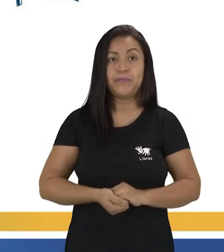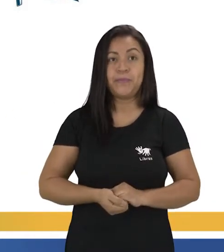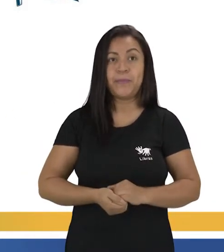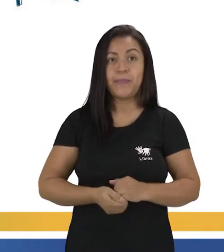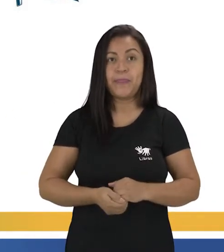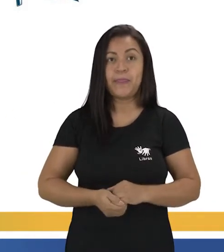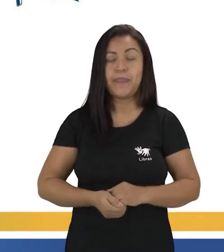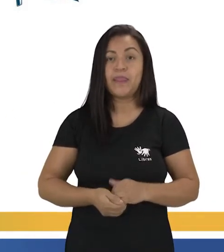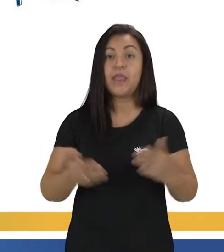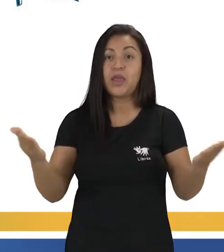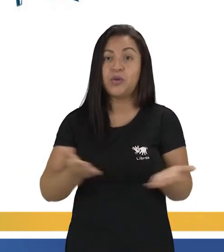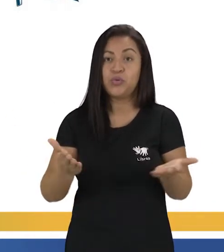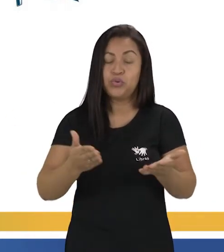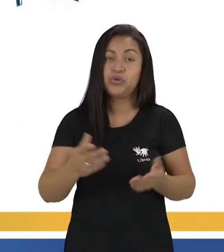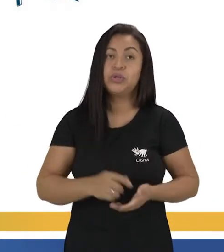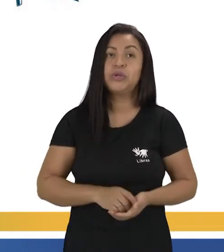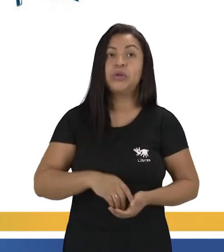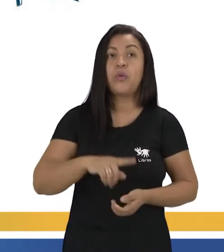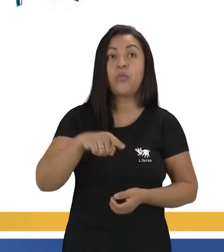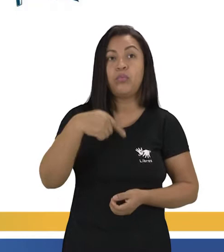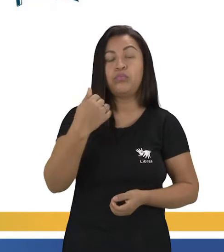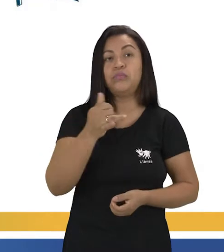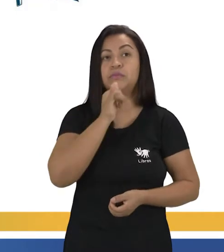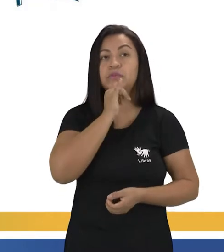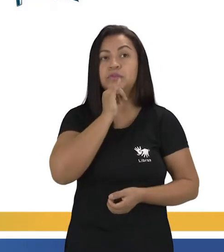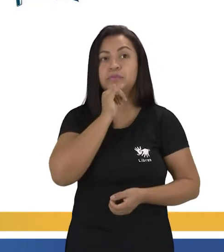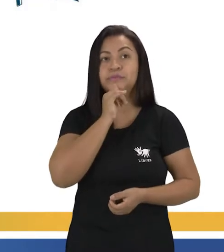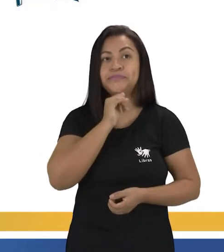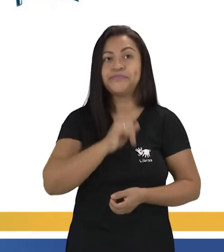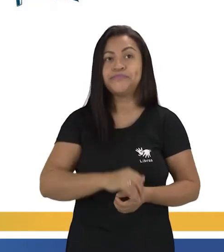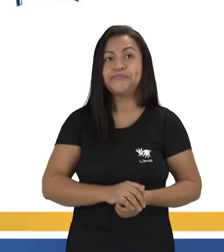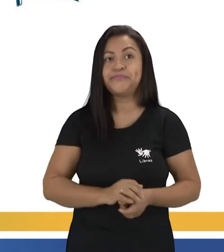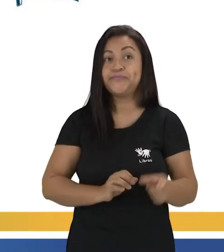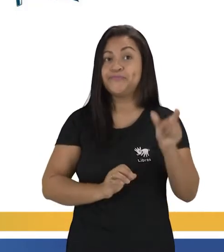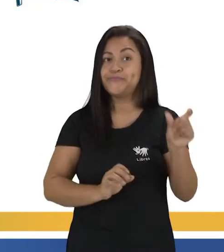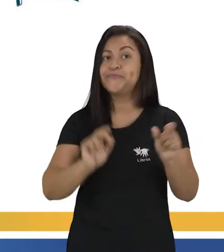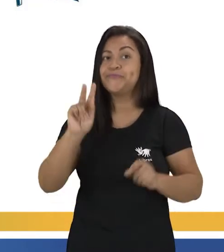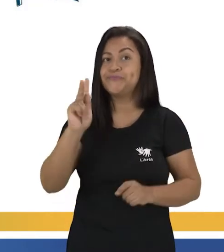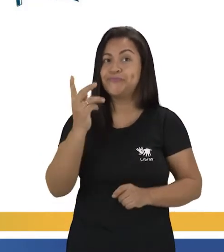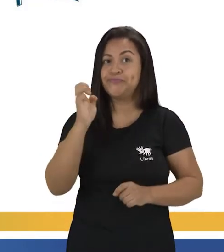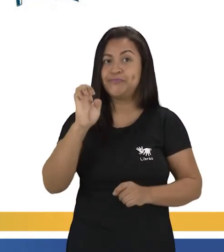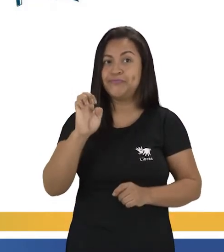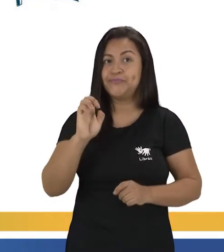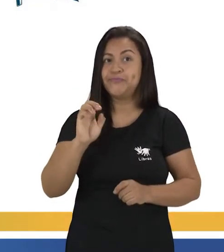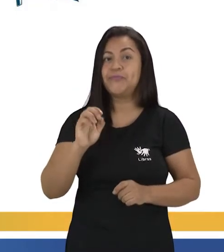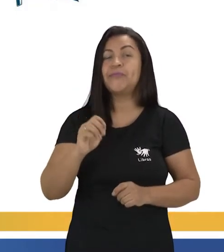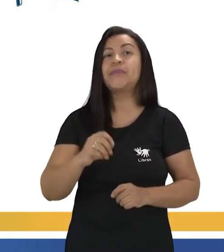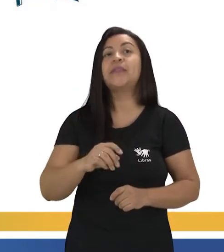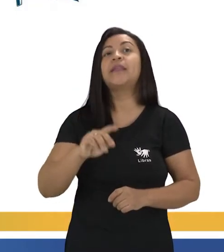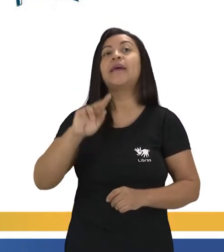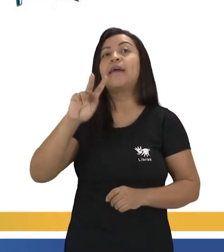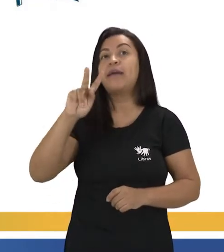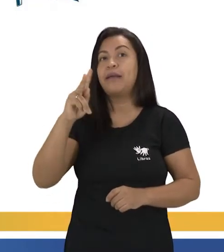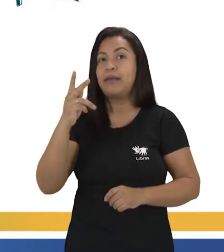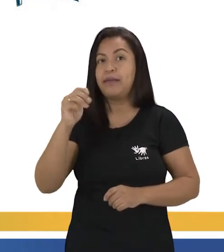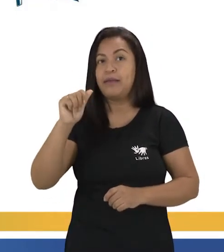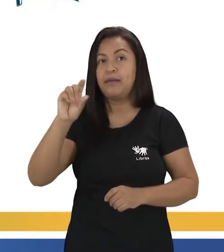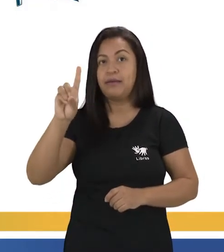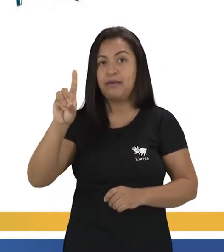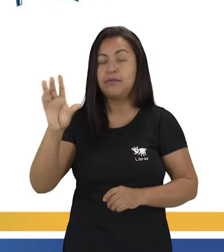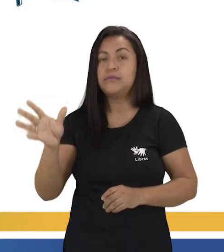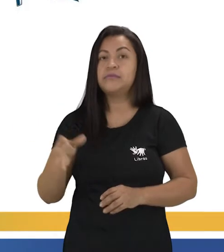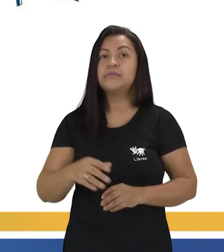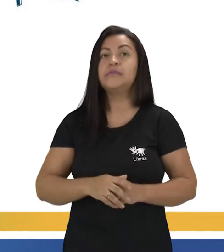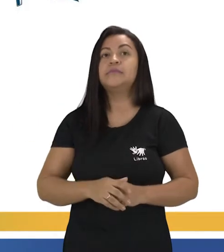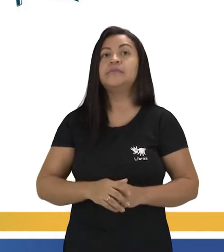acrescentei mais um novo exemplo. He had studied a lot before the